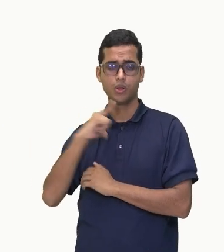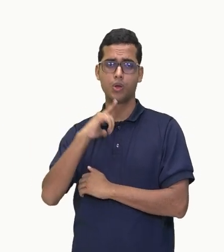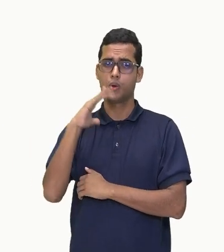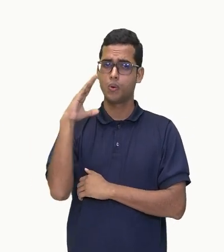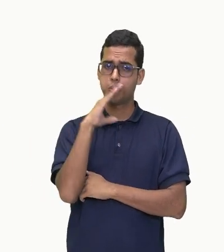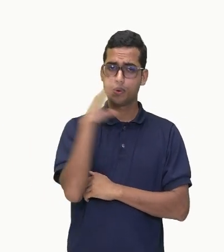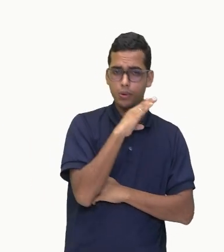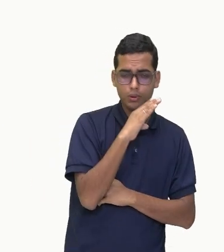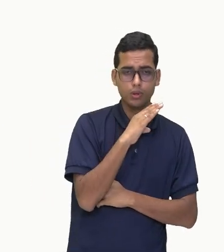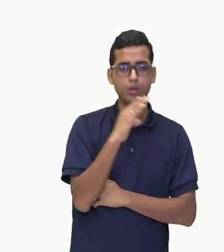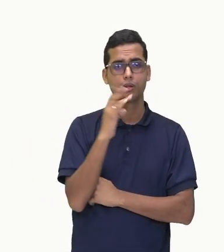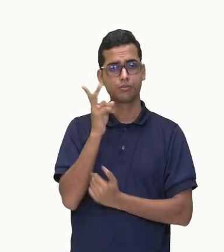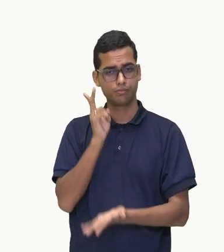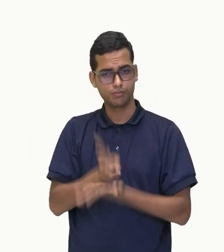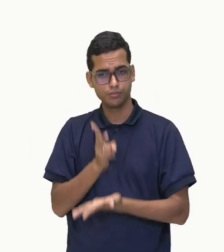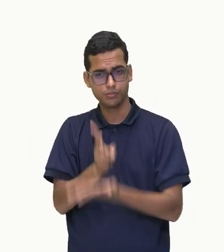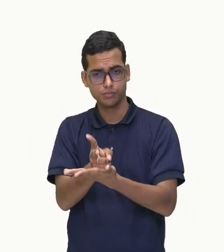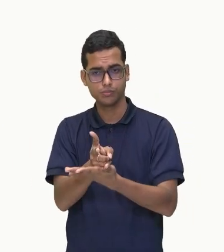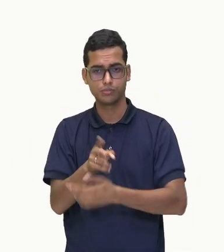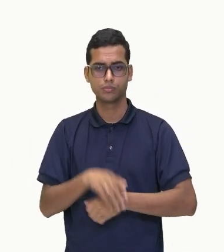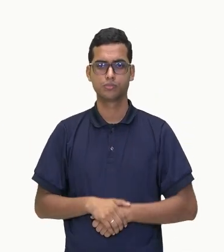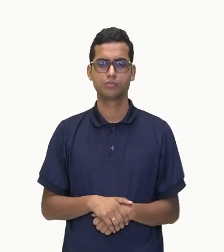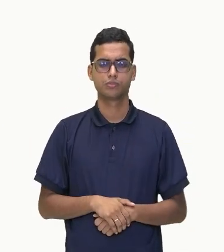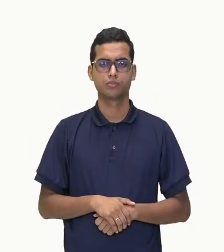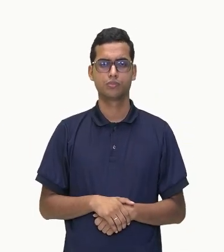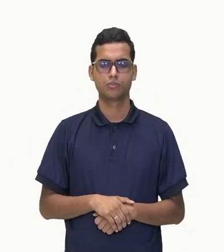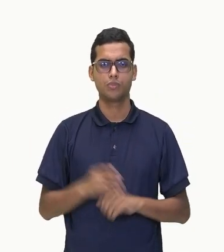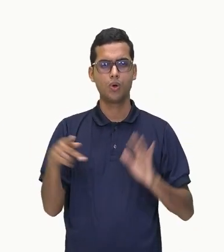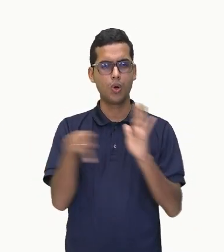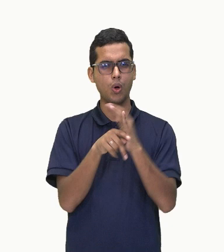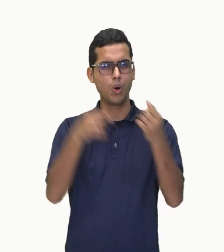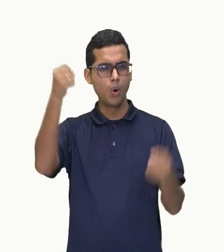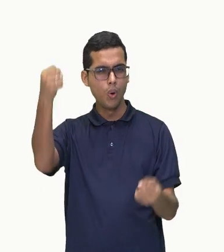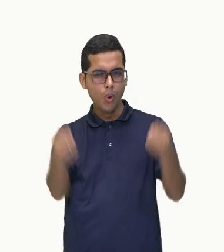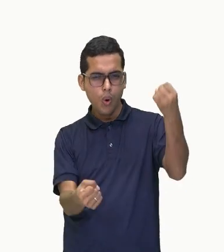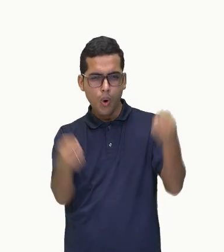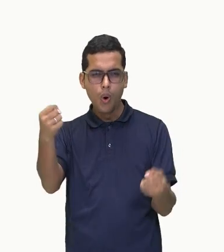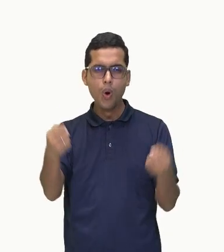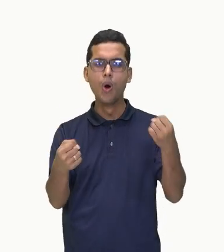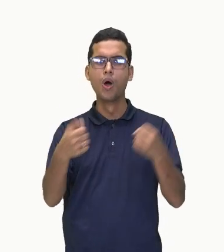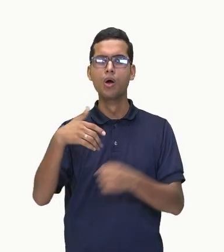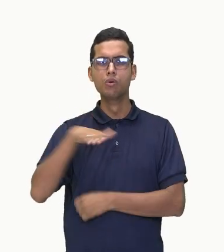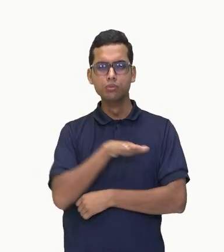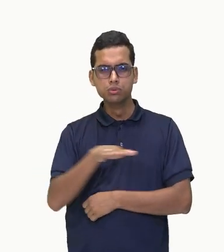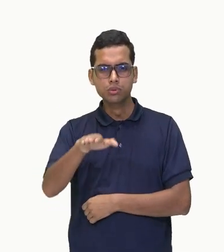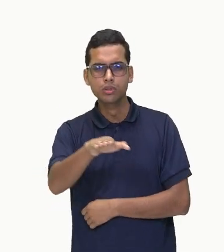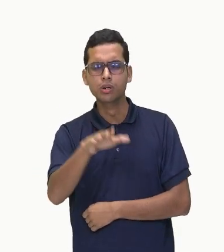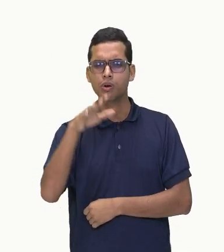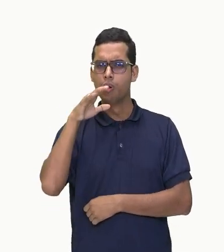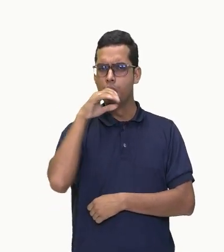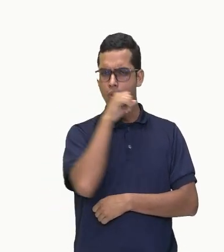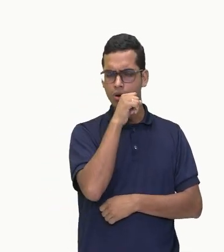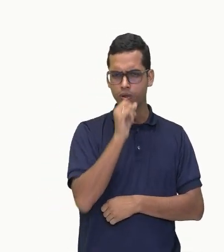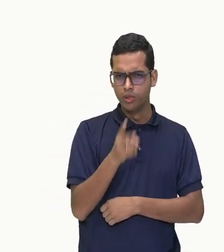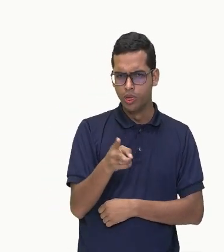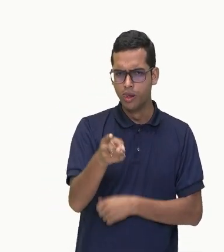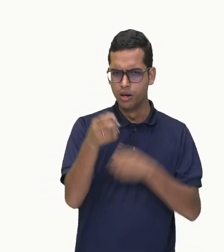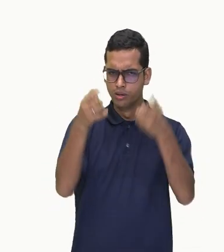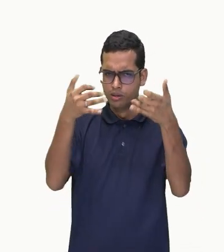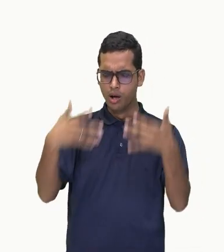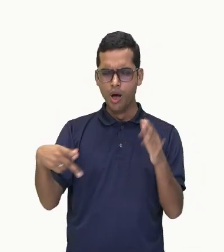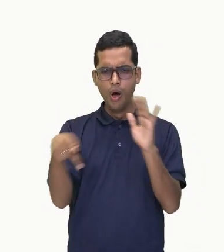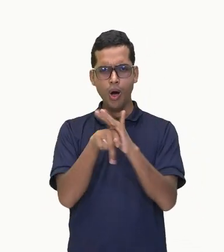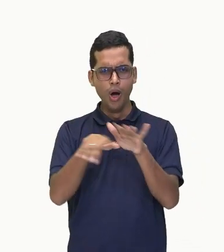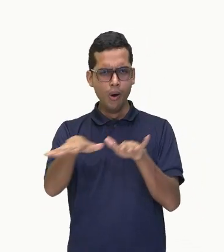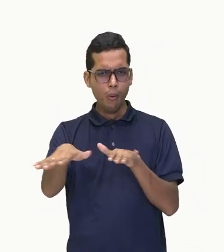velocidade ela é constante. Quando um automóvel descreve um movimento, sempre que eu falar desse movimento,